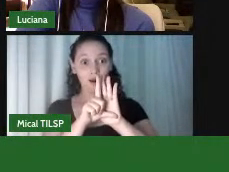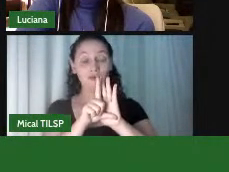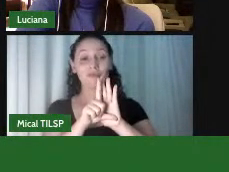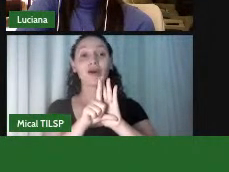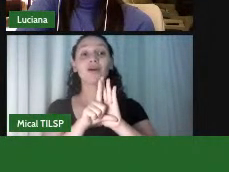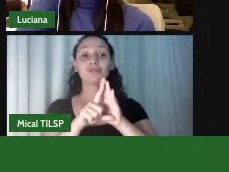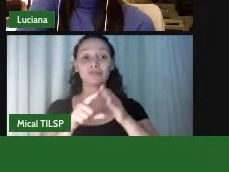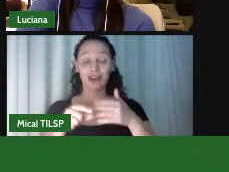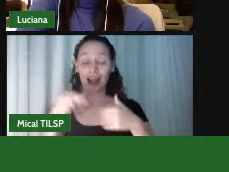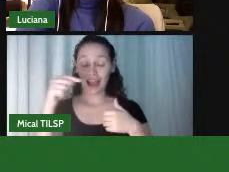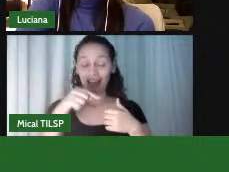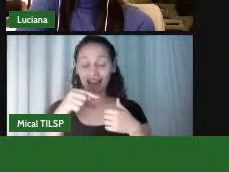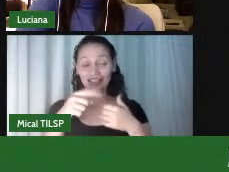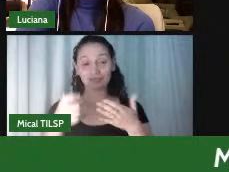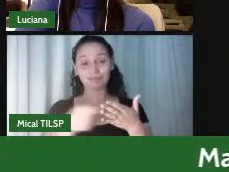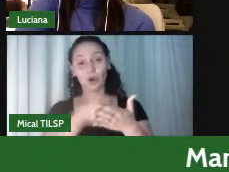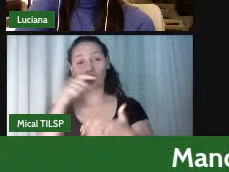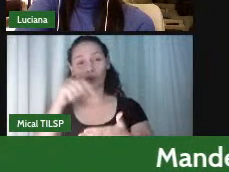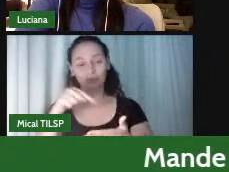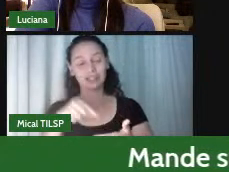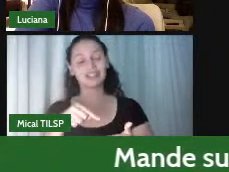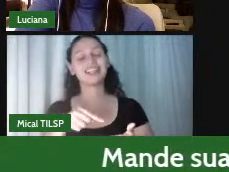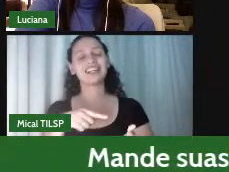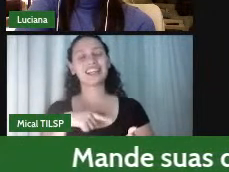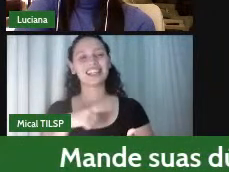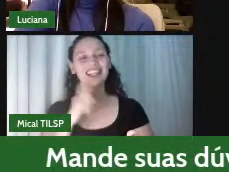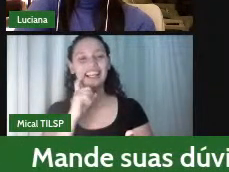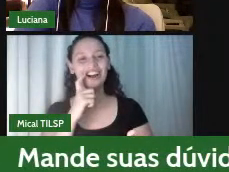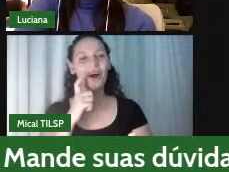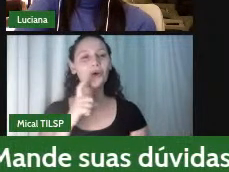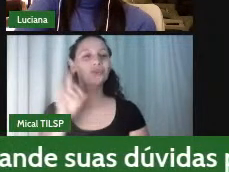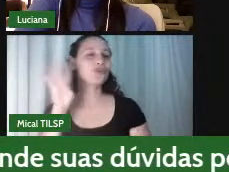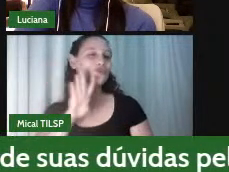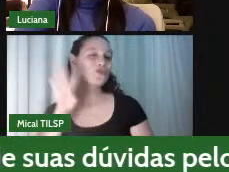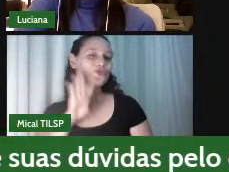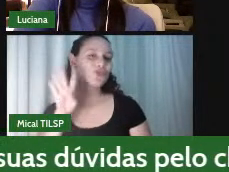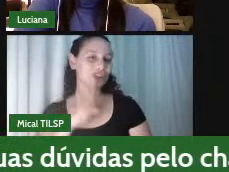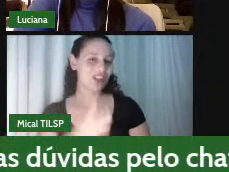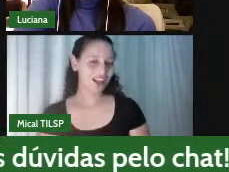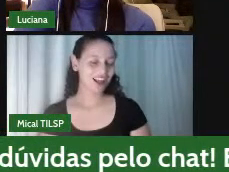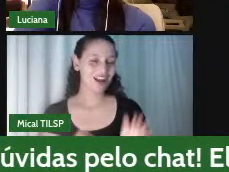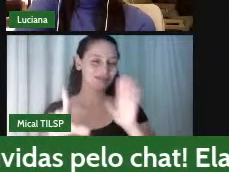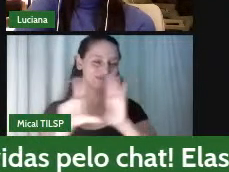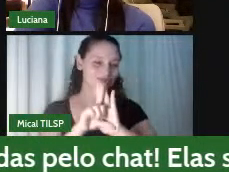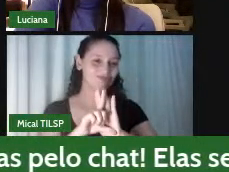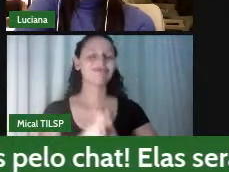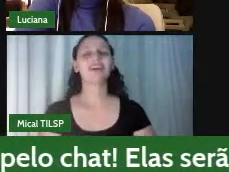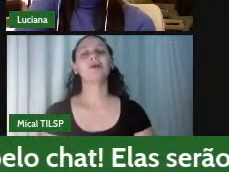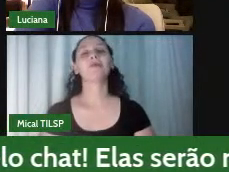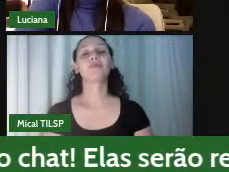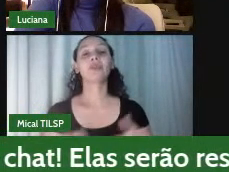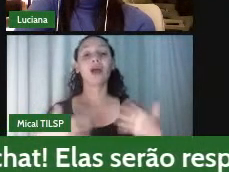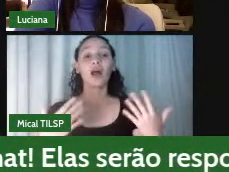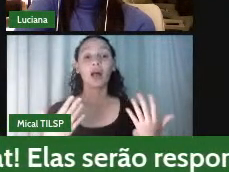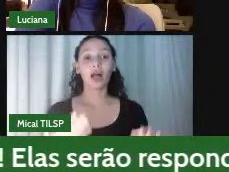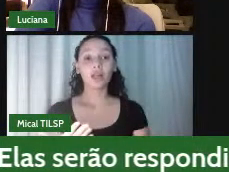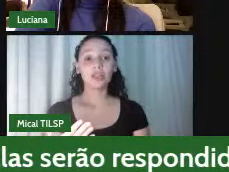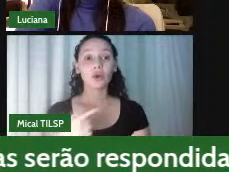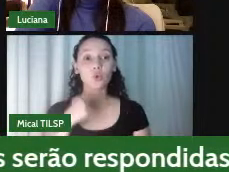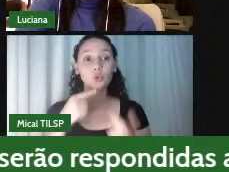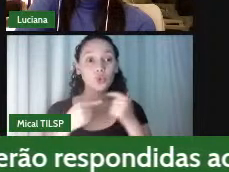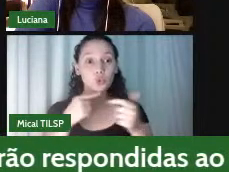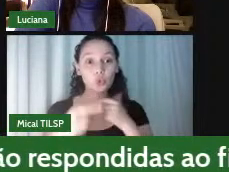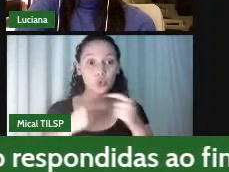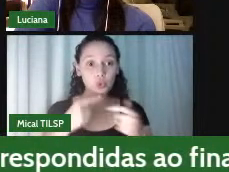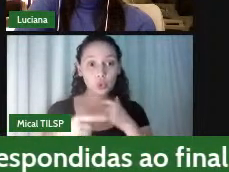esses vídeos odontolegais que a gente tem no nosso canal. E fico à disposição para qualquer dúvida que depois possa surgir